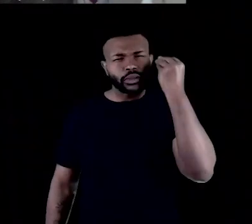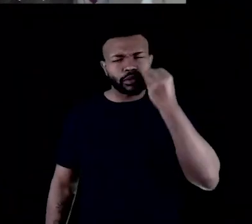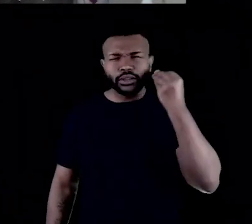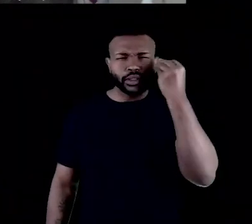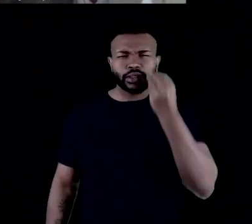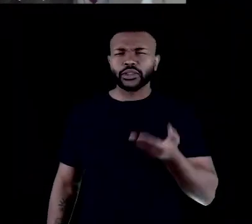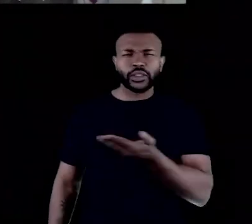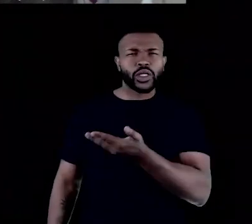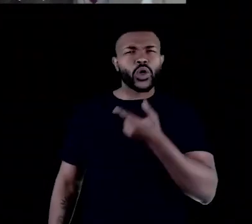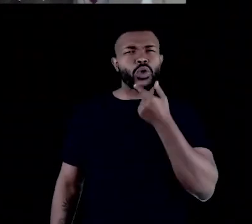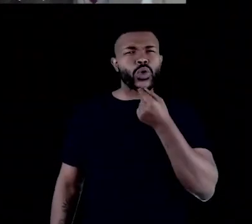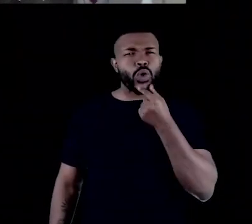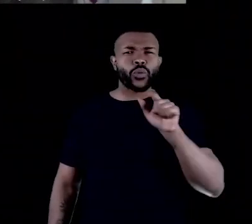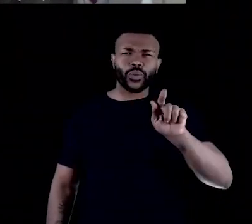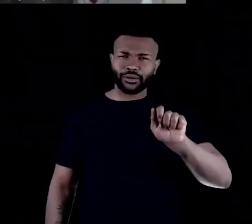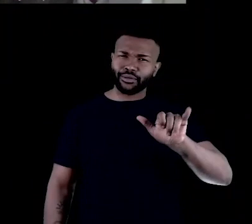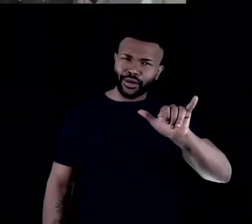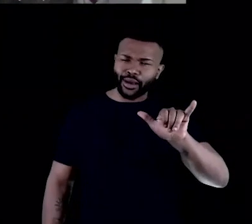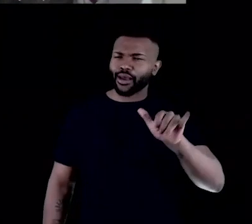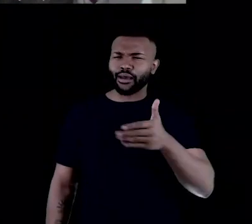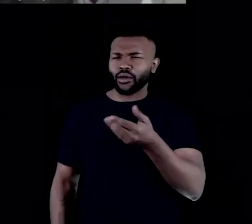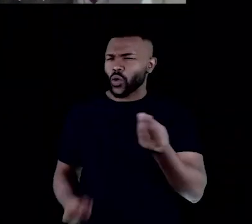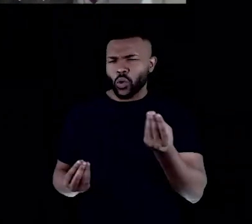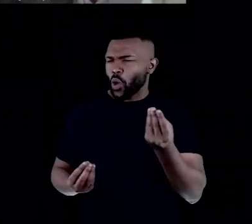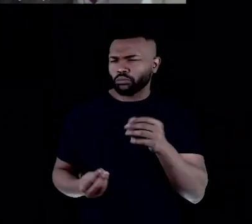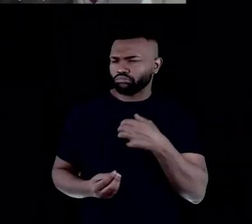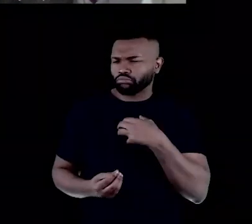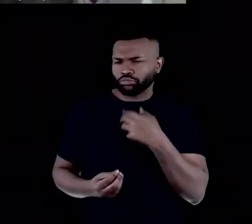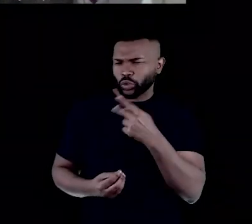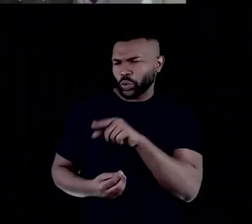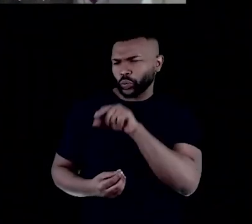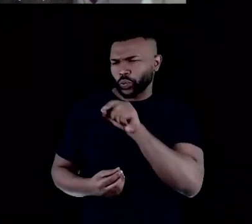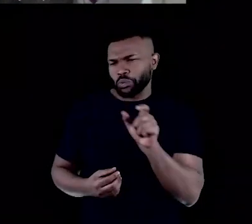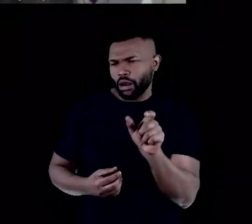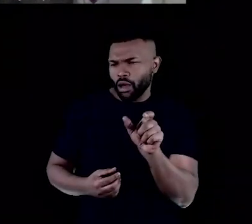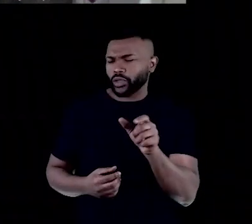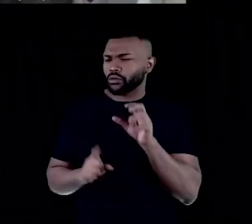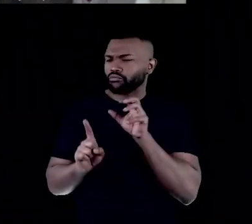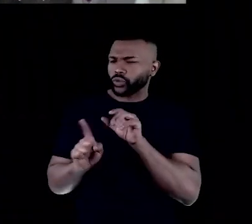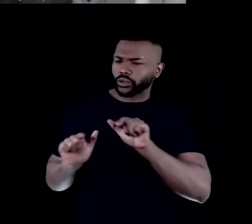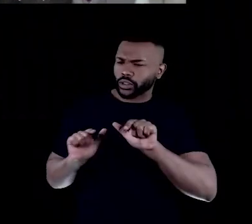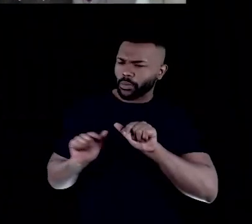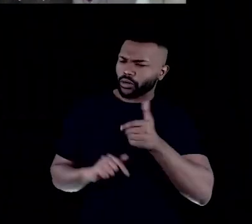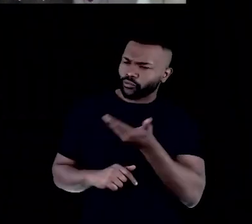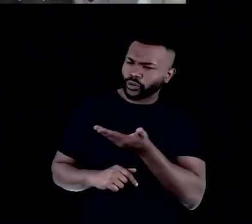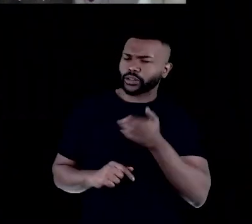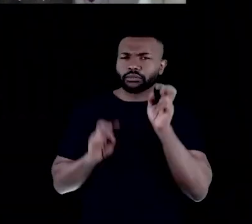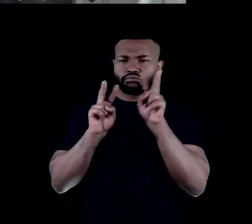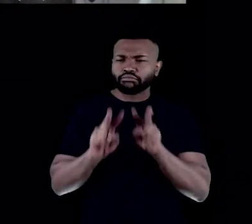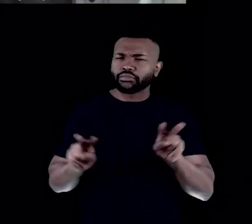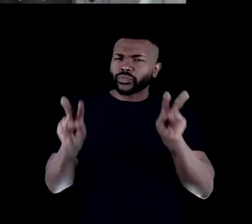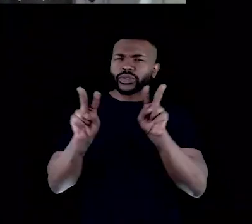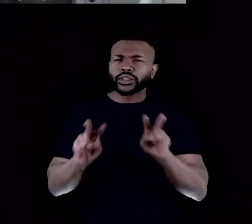vivência enquanto, sei lá, homem gay, enquanto, sei lá, como vocês quiserem se definir, influencia no trabalho